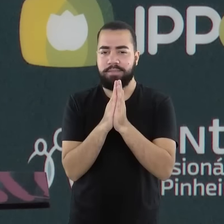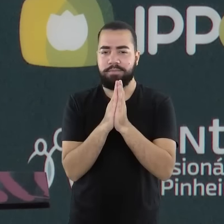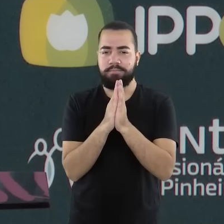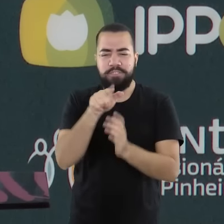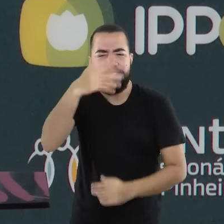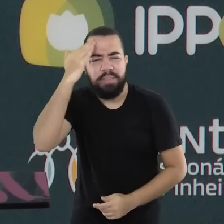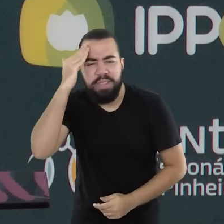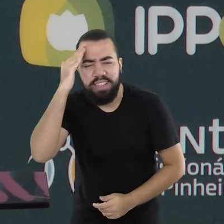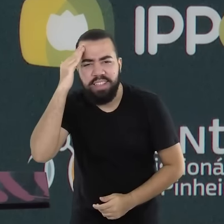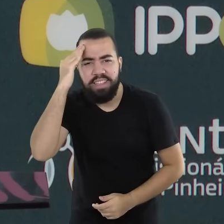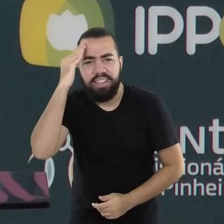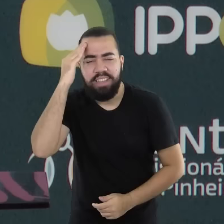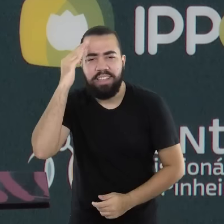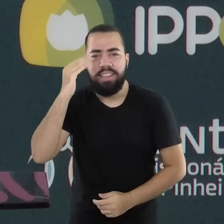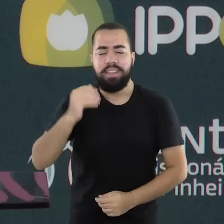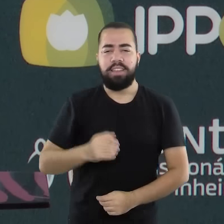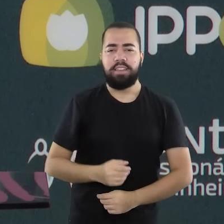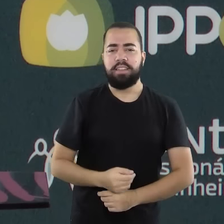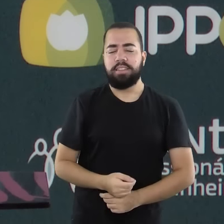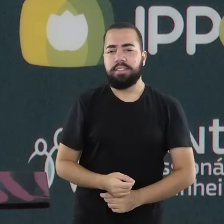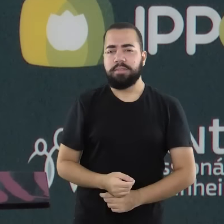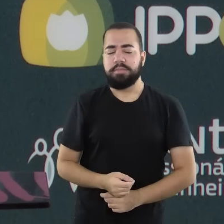Sabia disso?